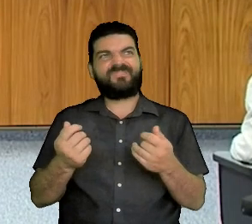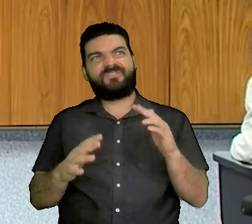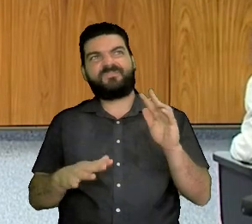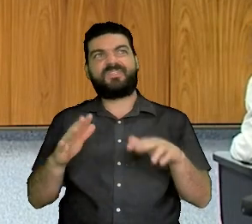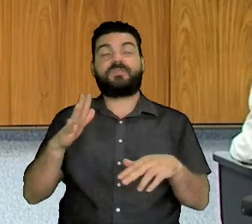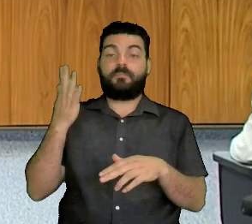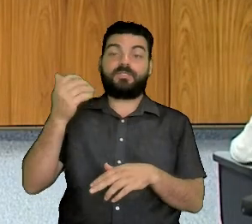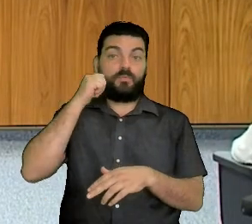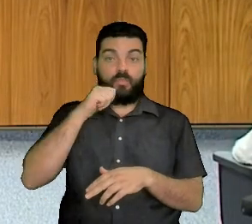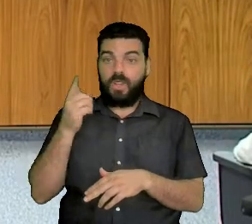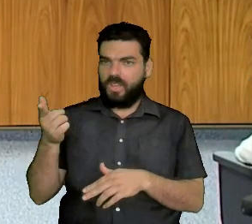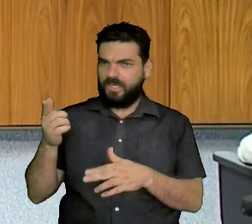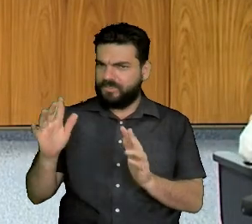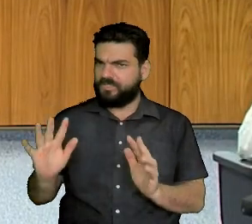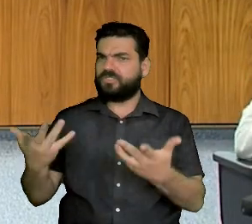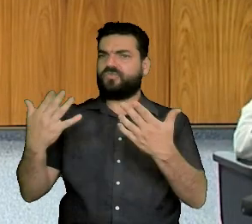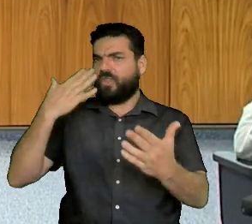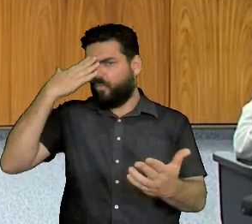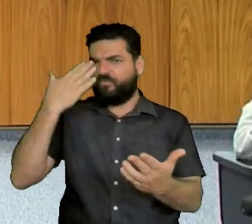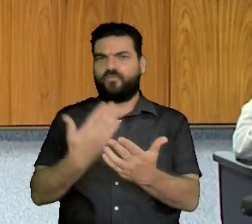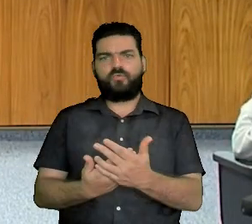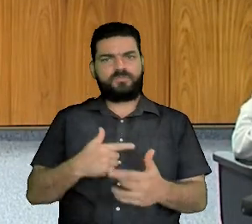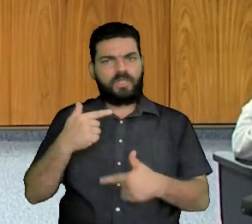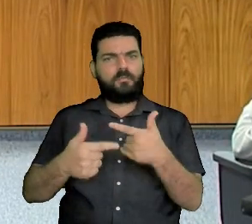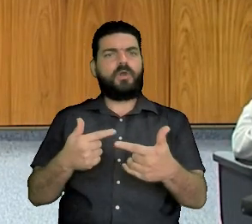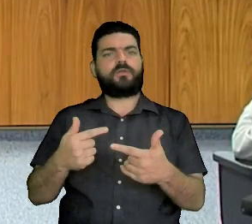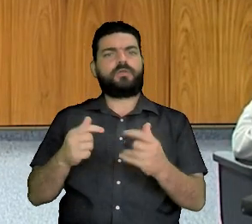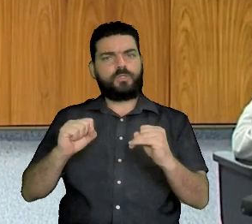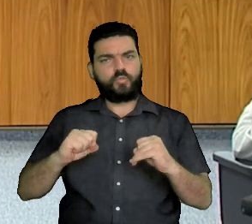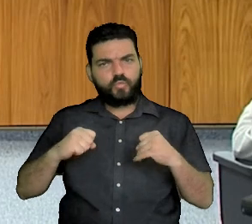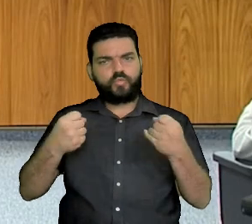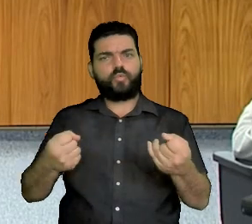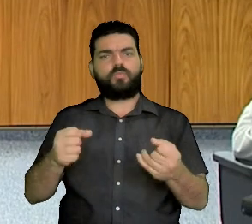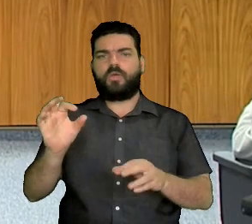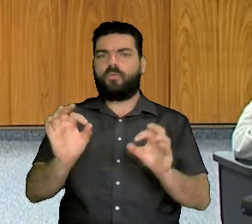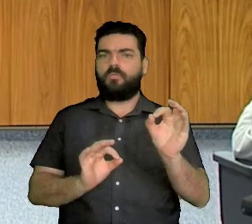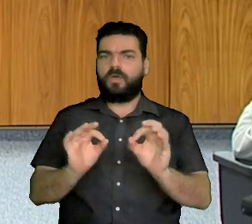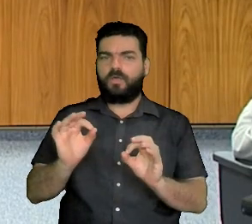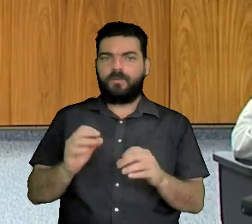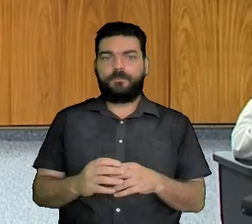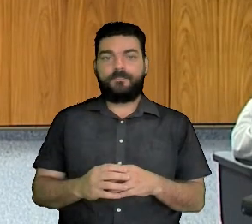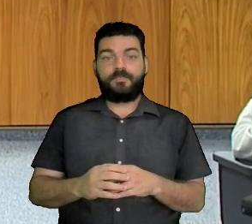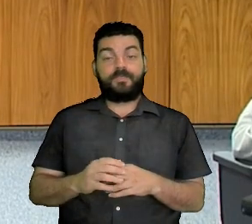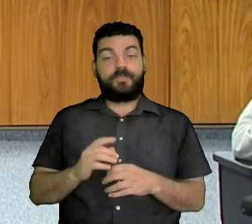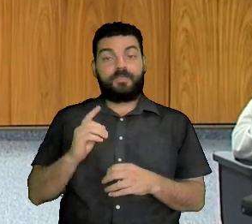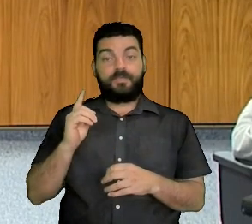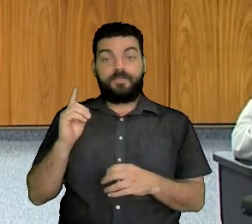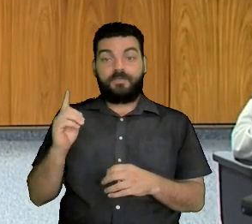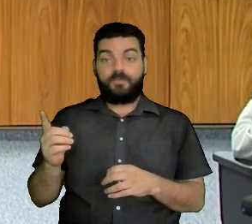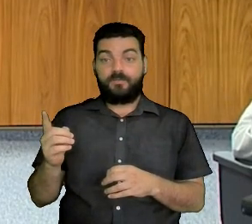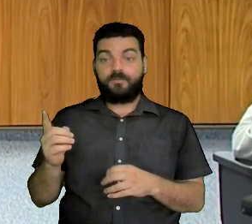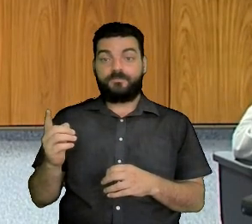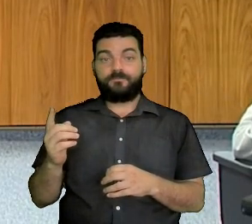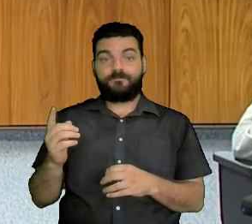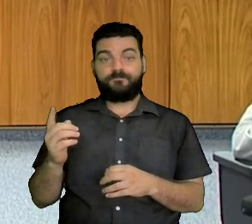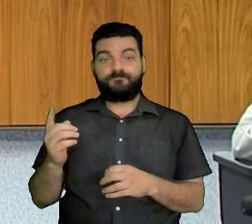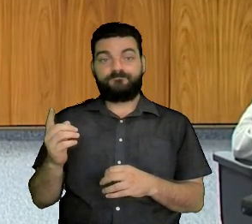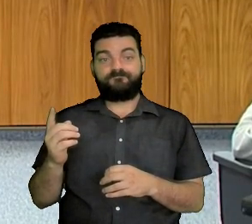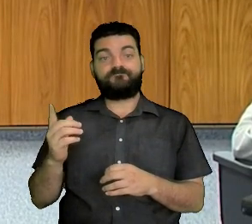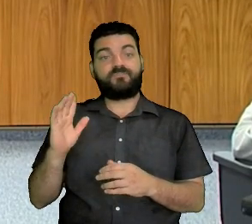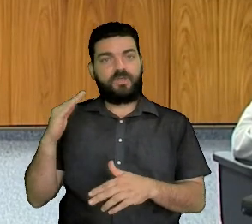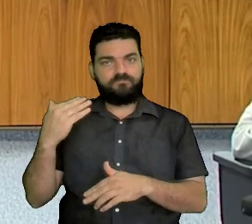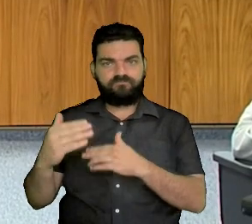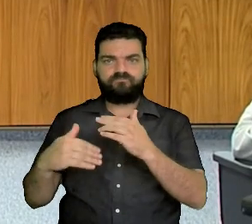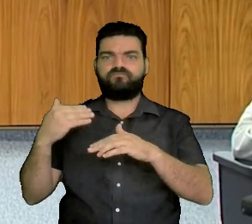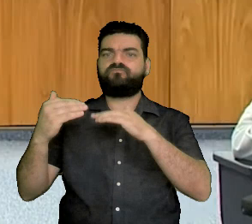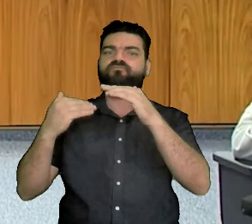doutora Daldi sempre acreditou, sempre trabalhou muito por isso e desenvolveu durante toda a